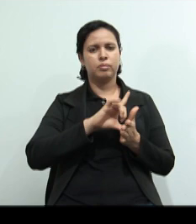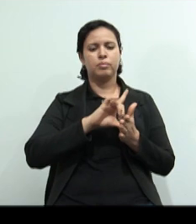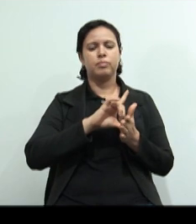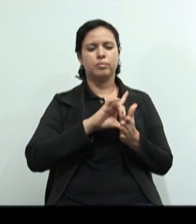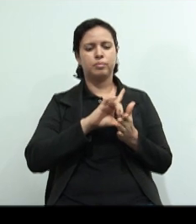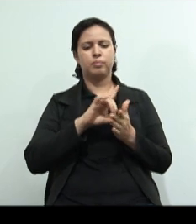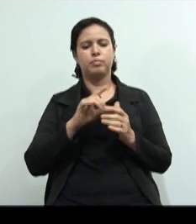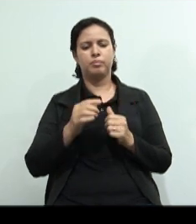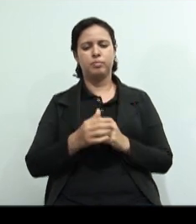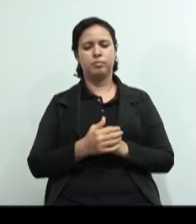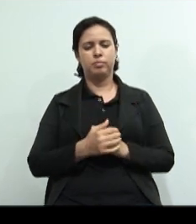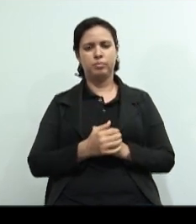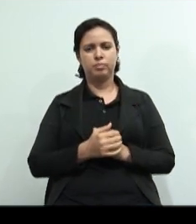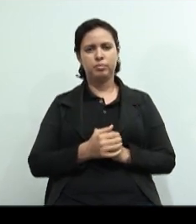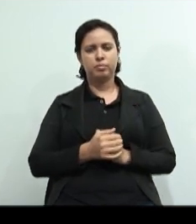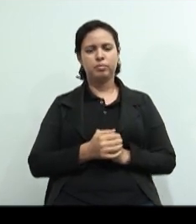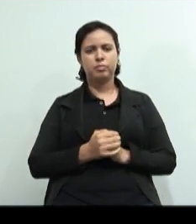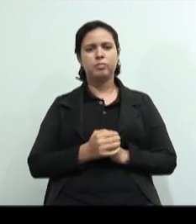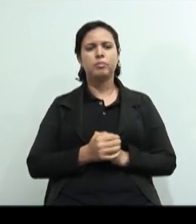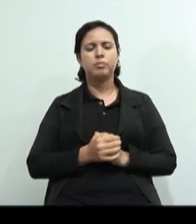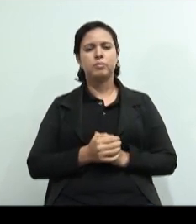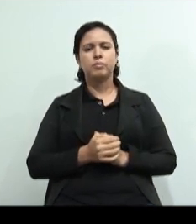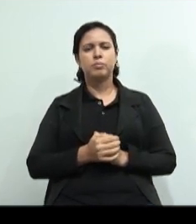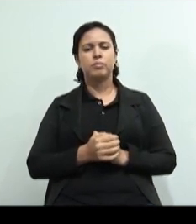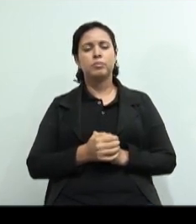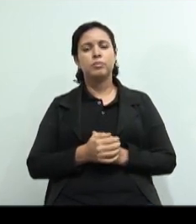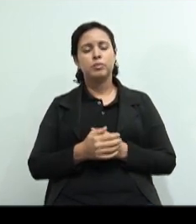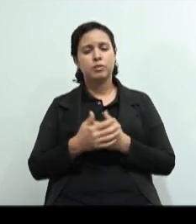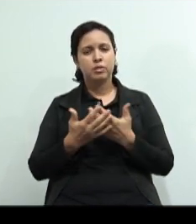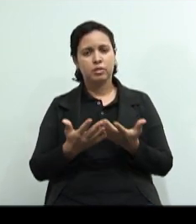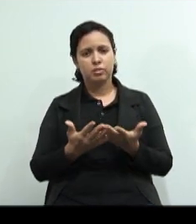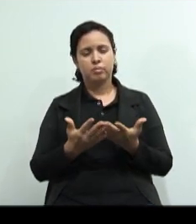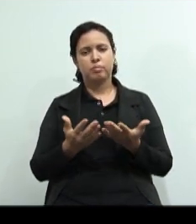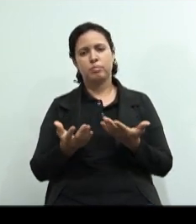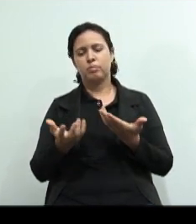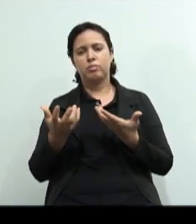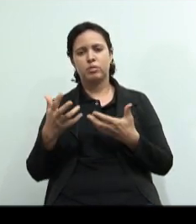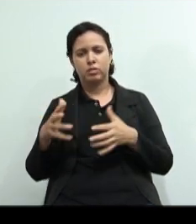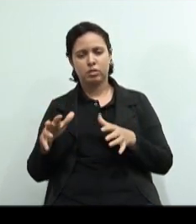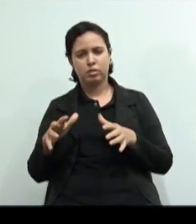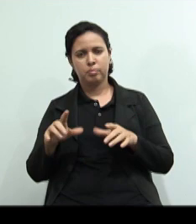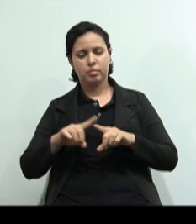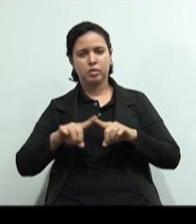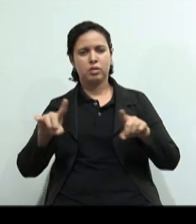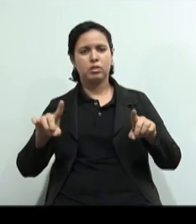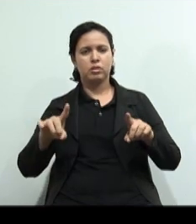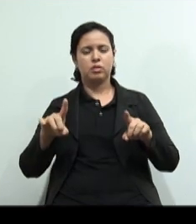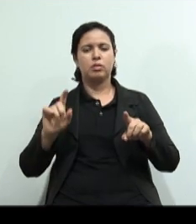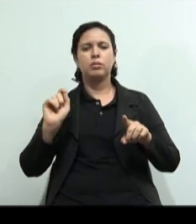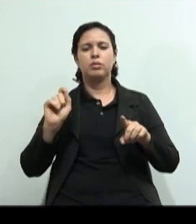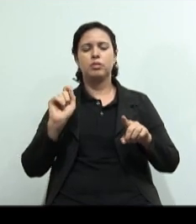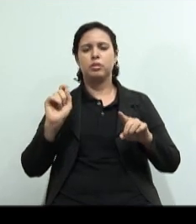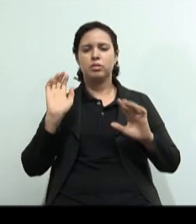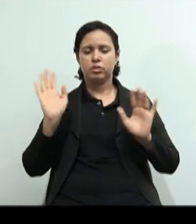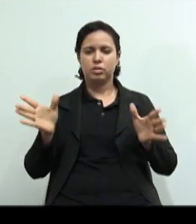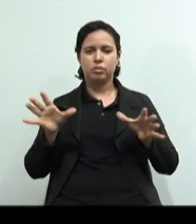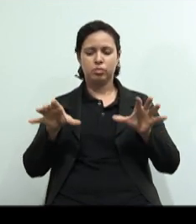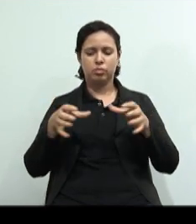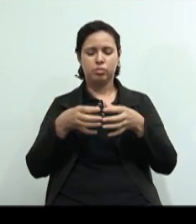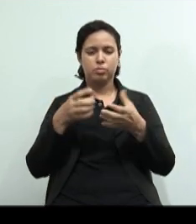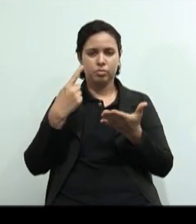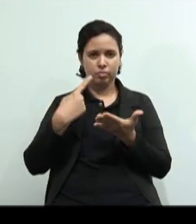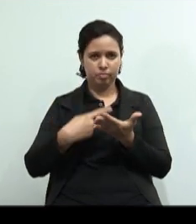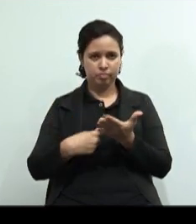né? Mesmo que não seja aquilo que eu queria, mas foi o que combinou a